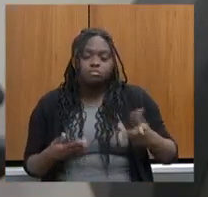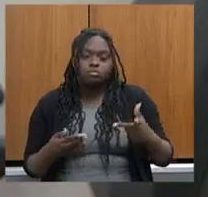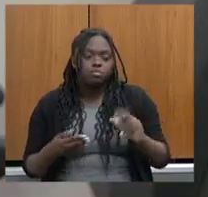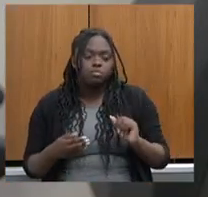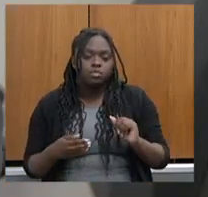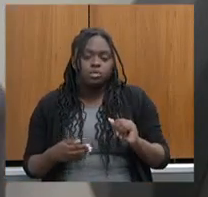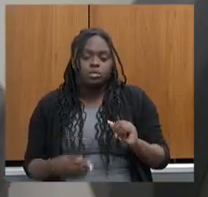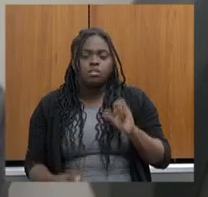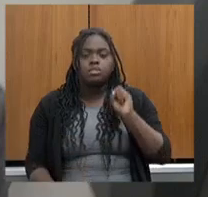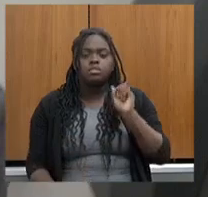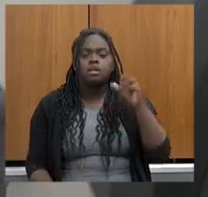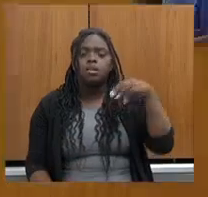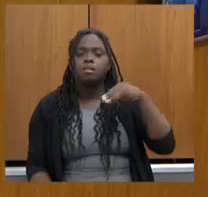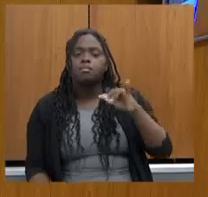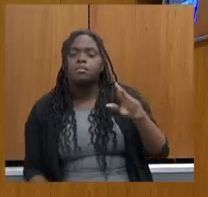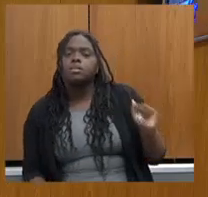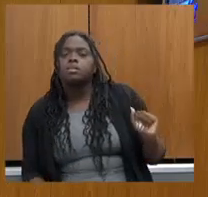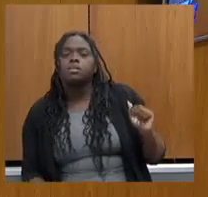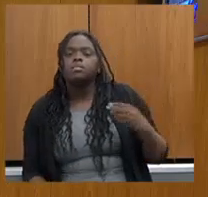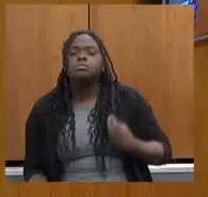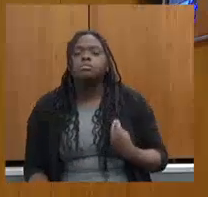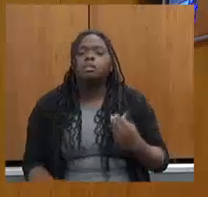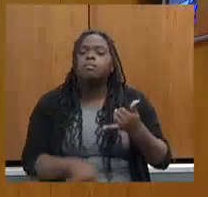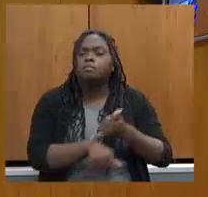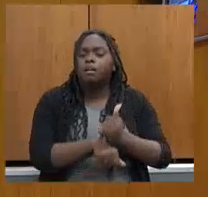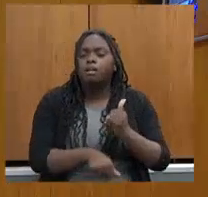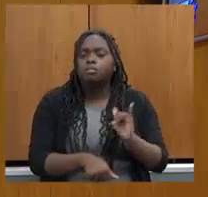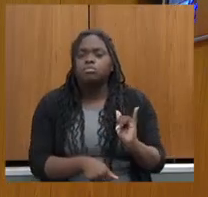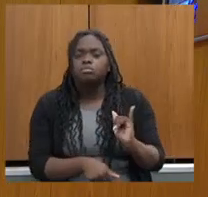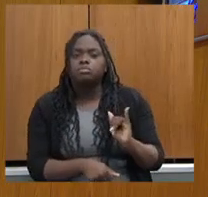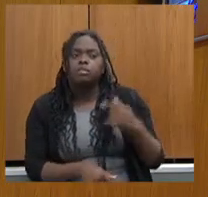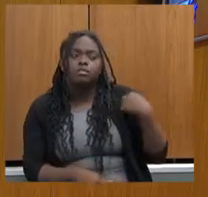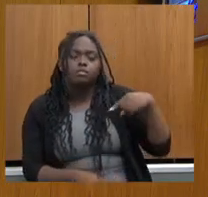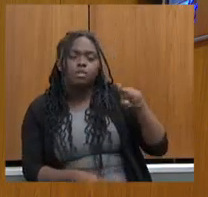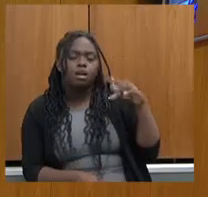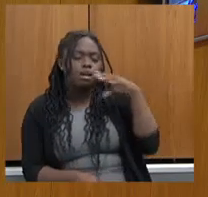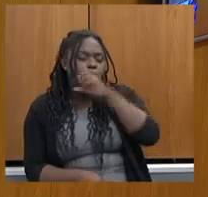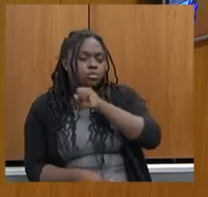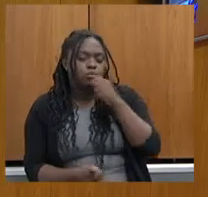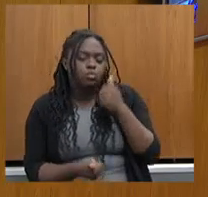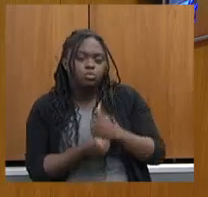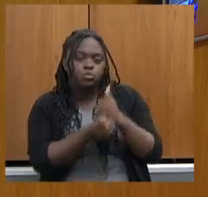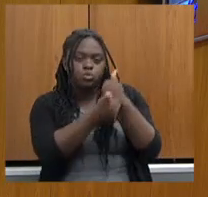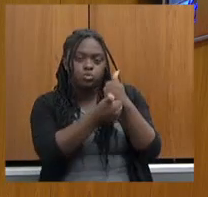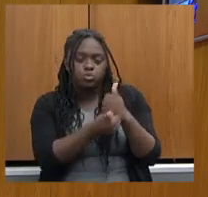tá por aí se ausentou por alguns minutos né o subsecretário